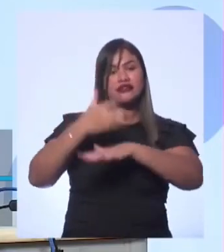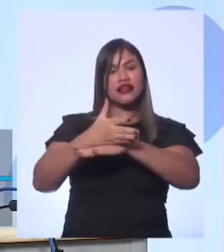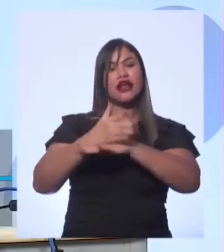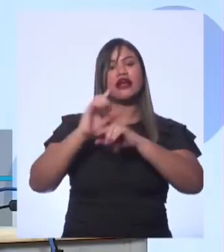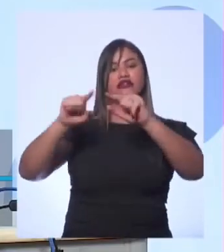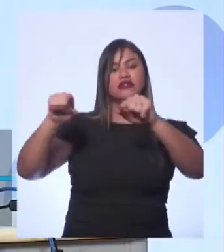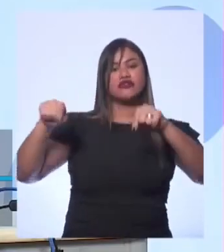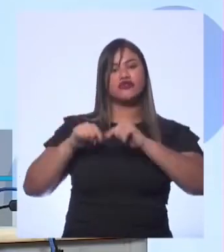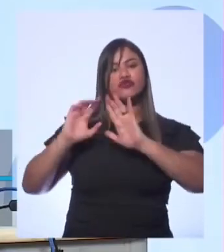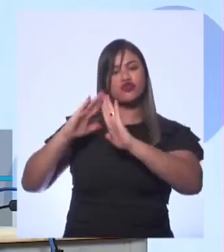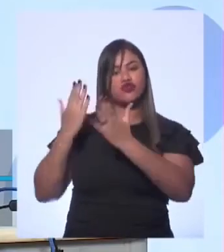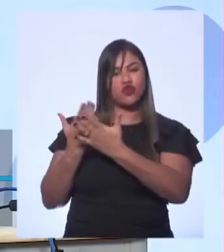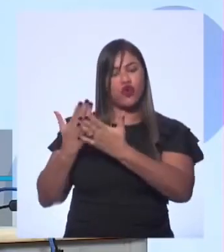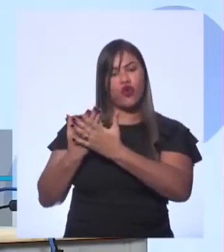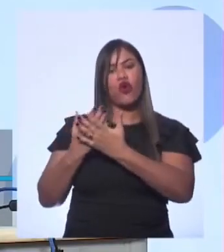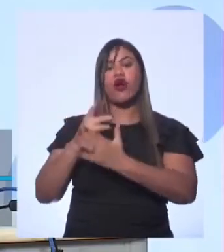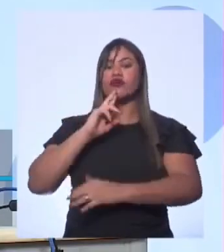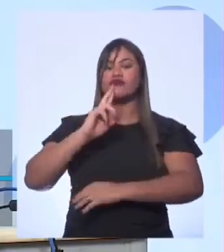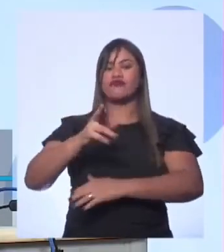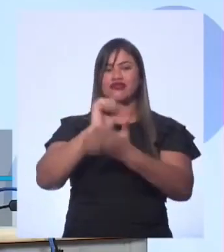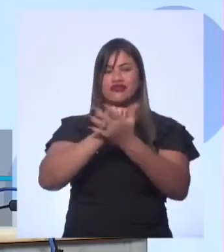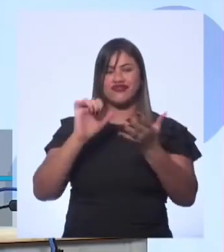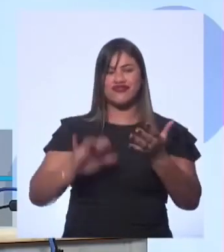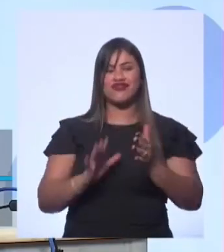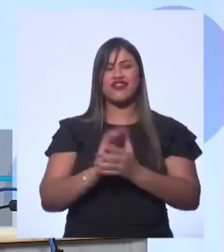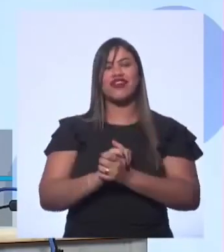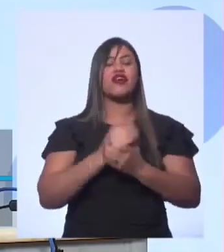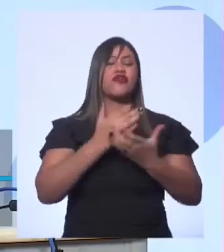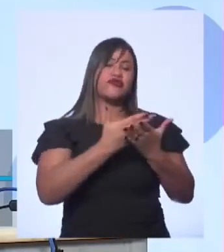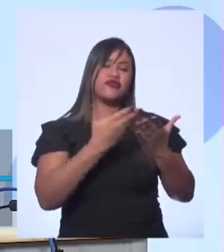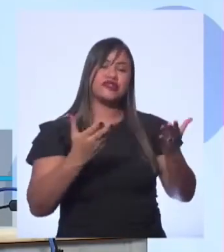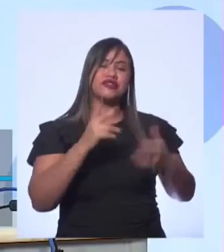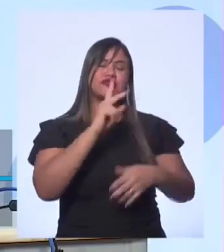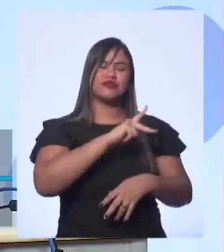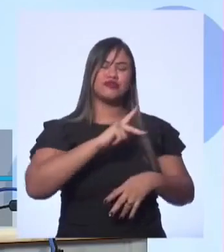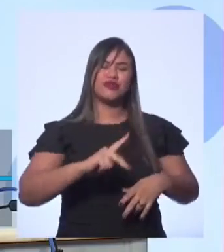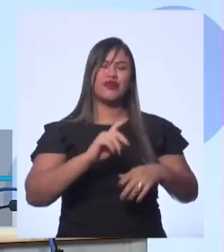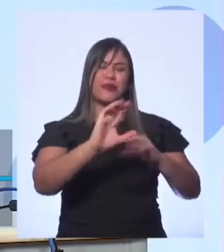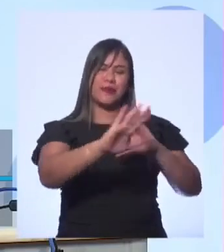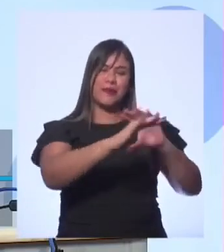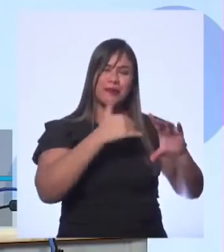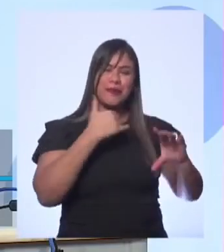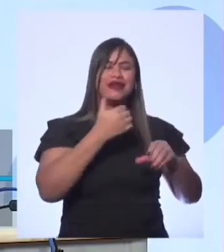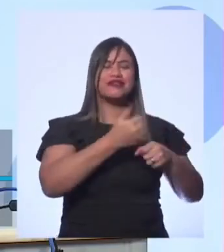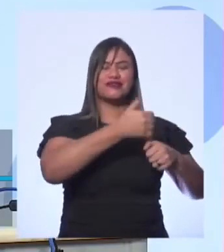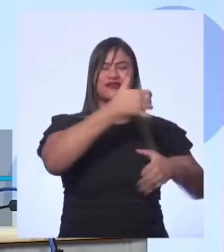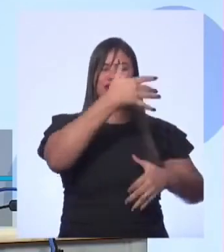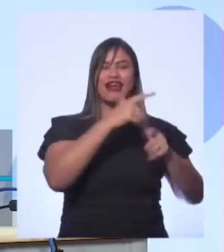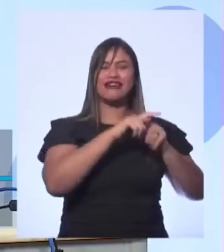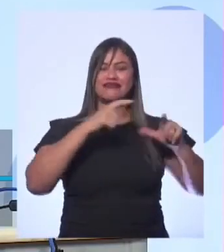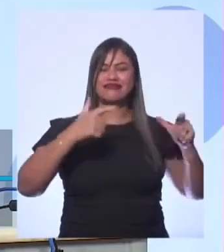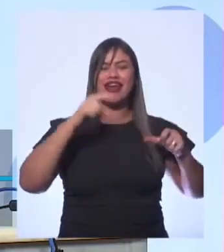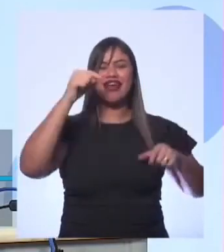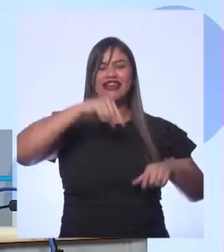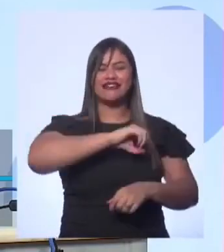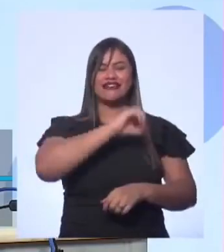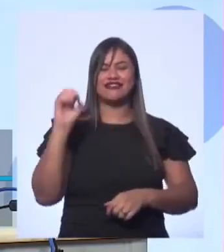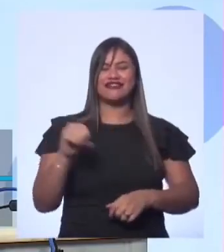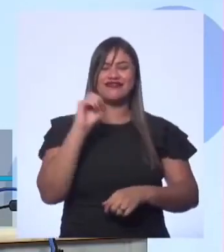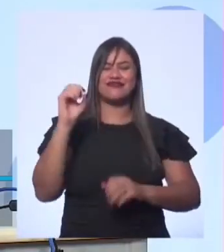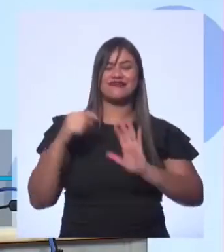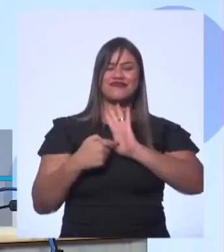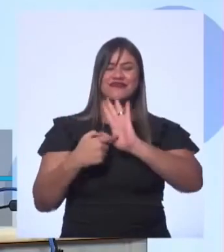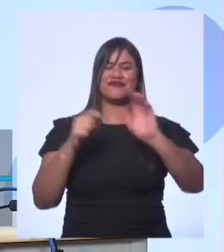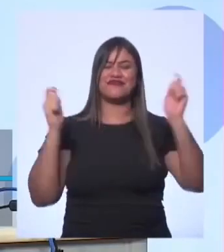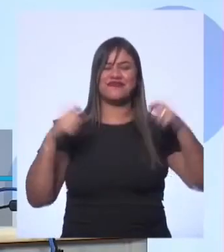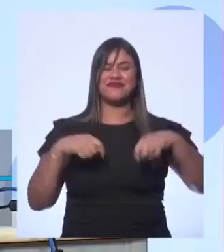aula para mandar a resposta das atividades. E vocês, professores, repassem aqui para a gente poder divulgar no Centro de Mídias. Vamos